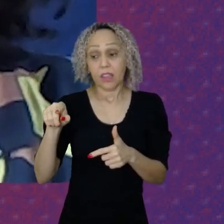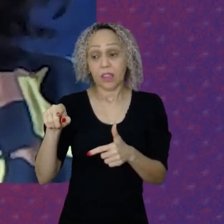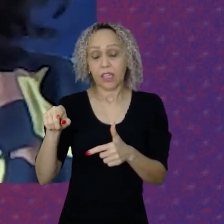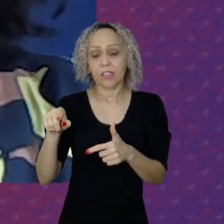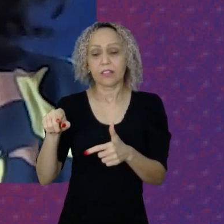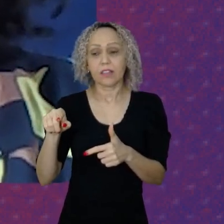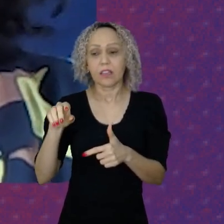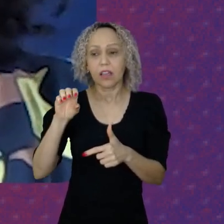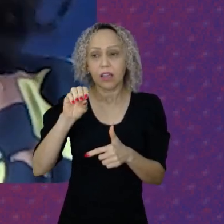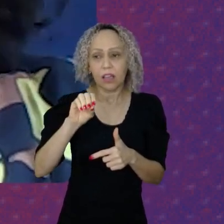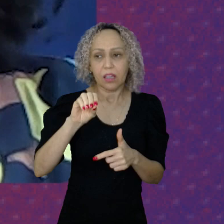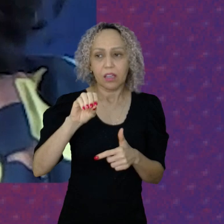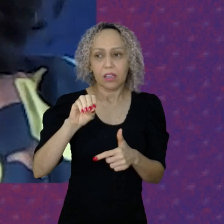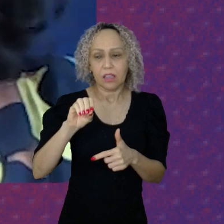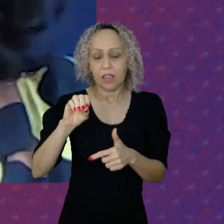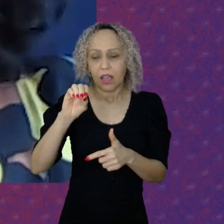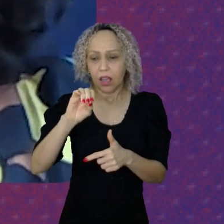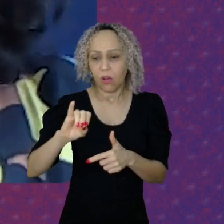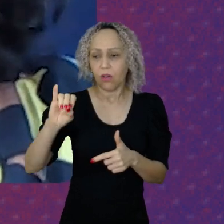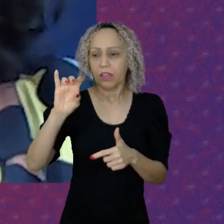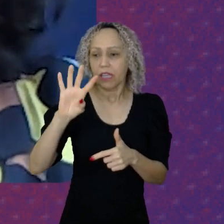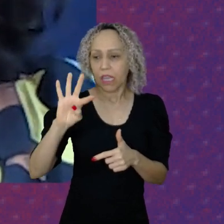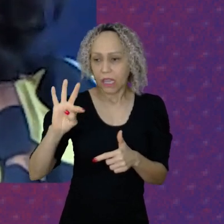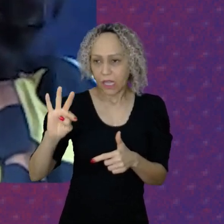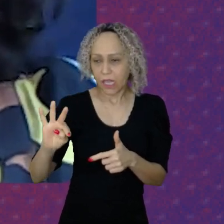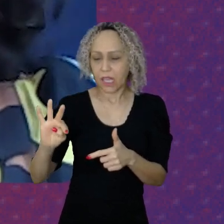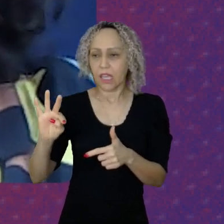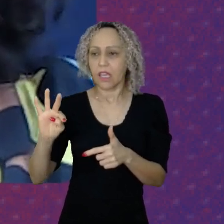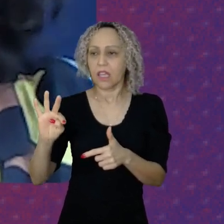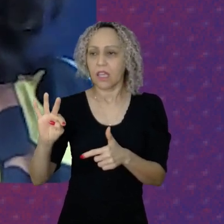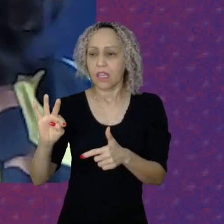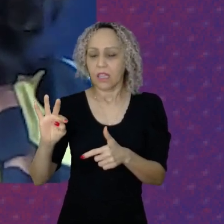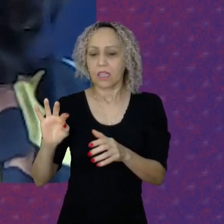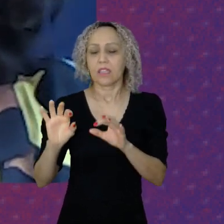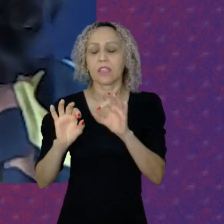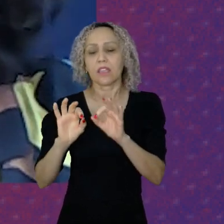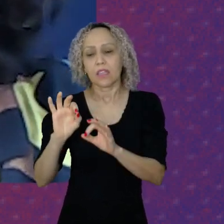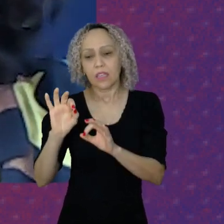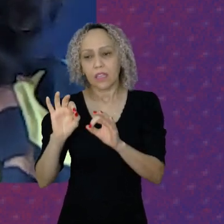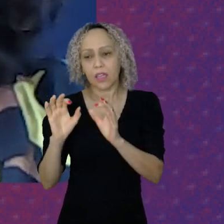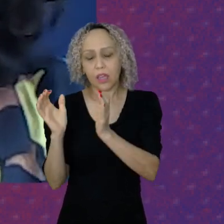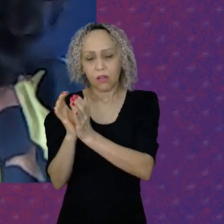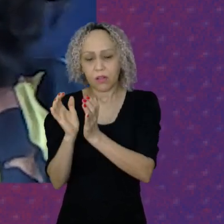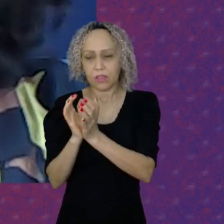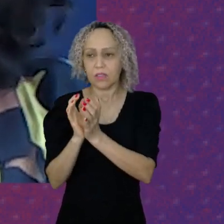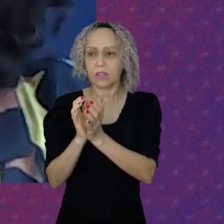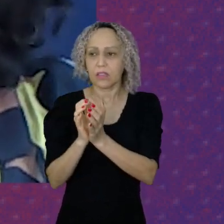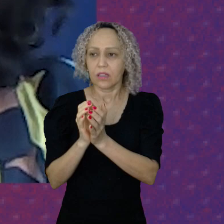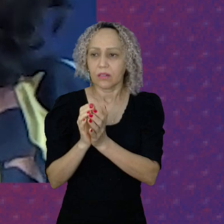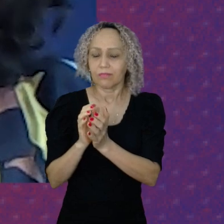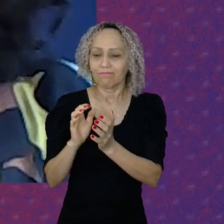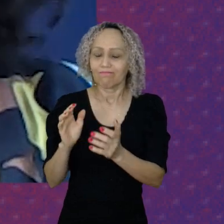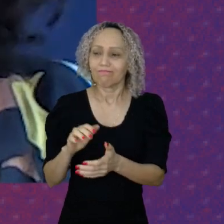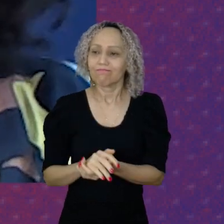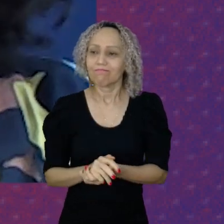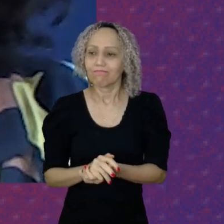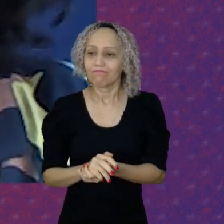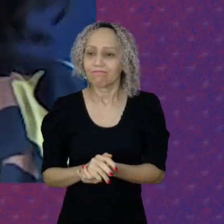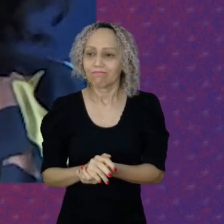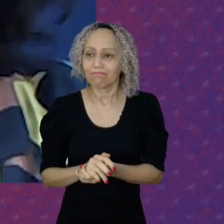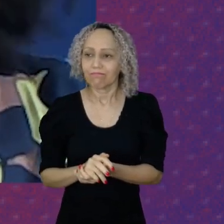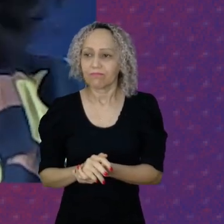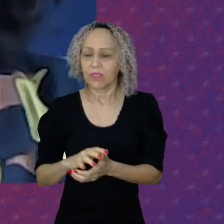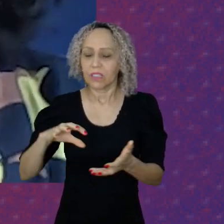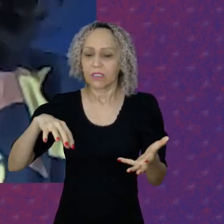OIT, esse tratado internacional que foi criado em